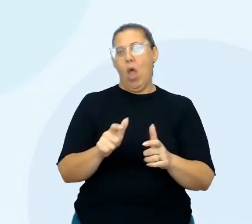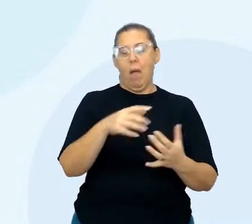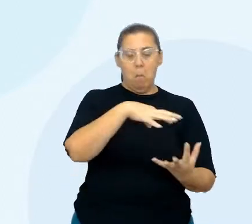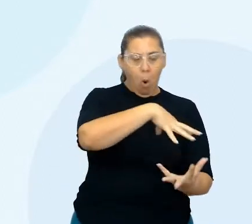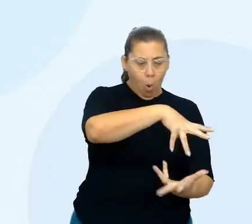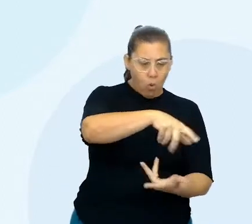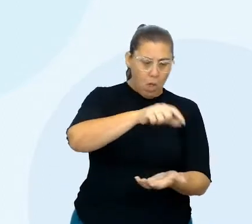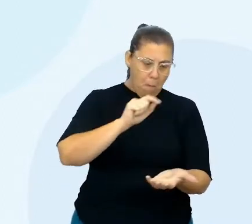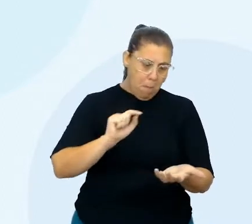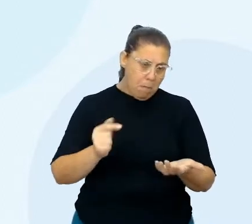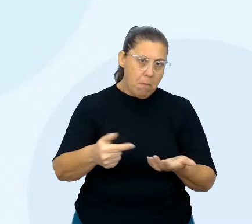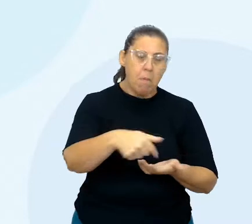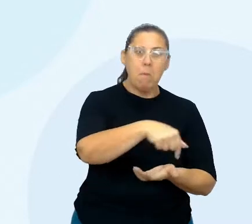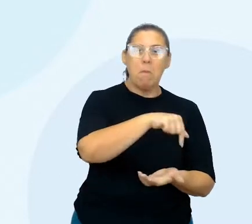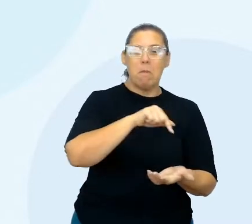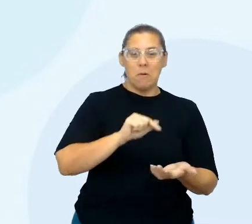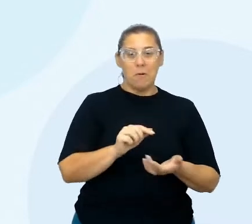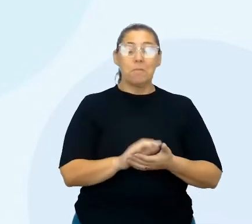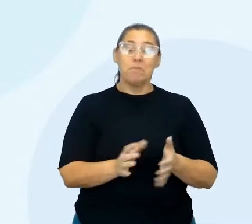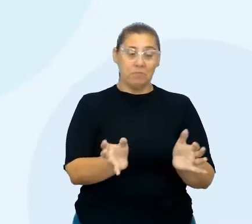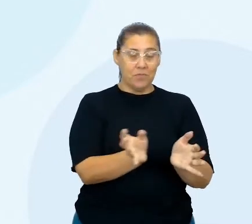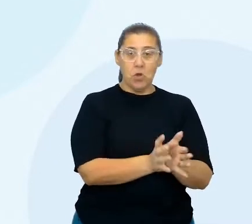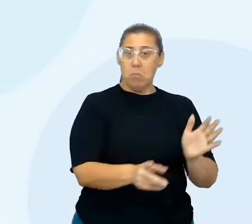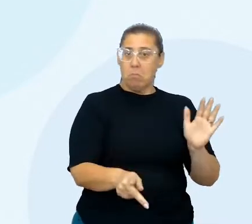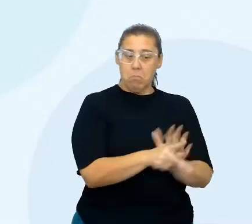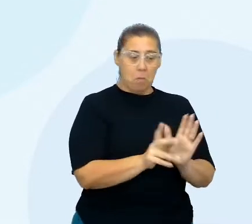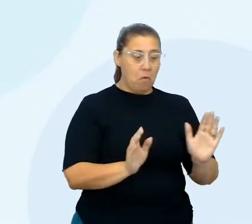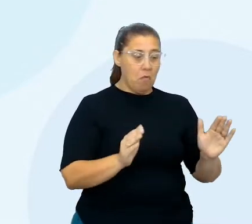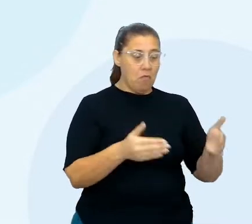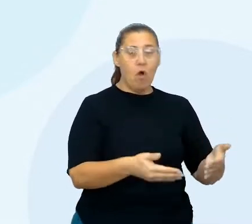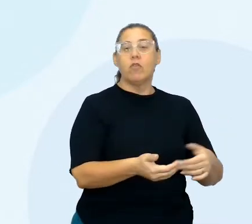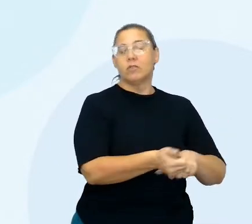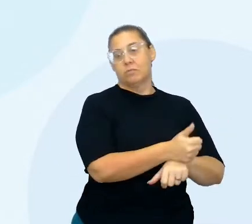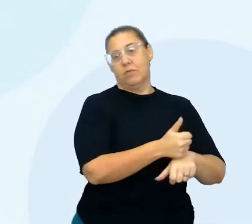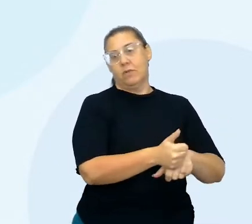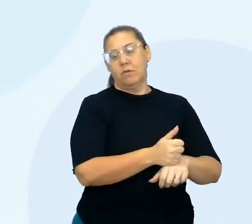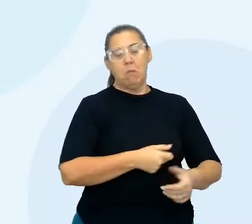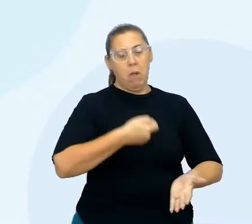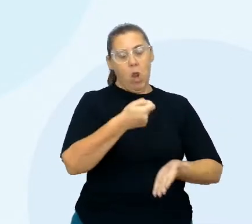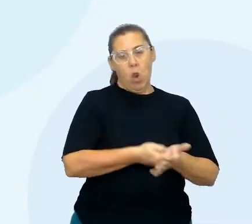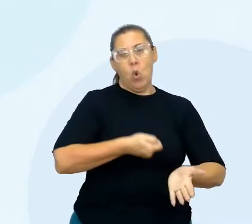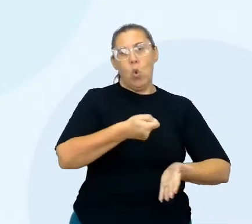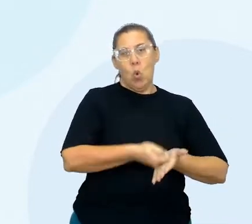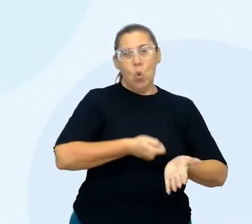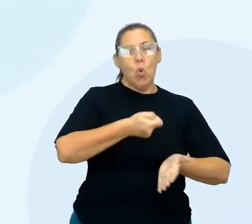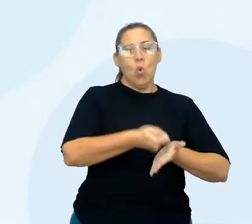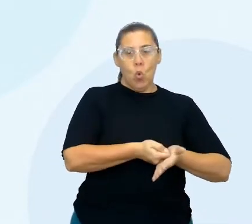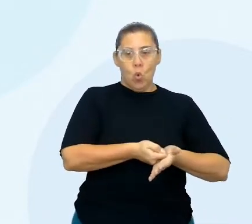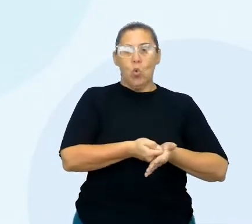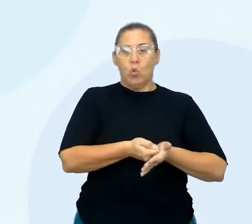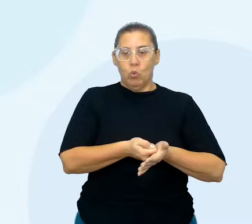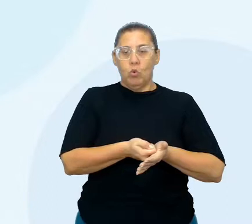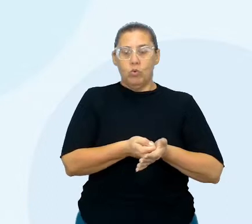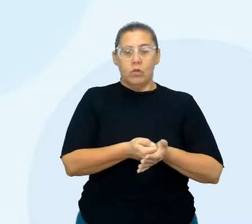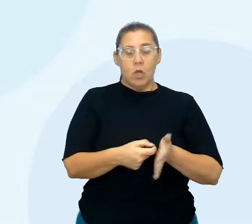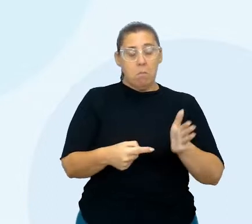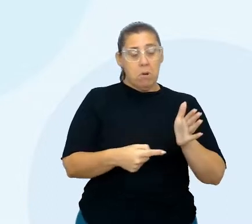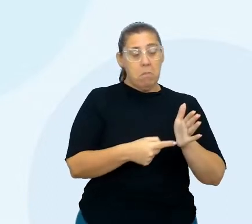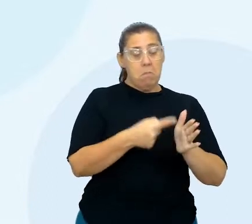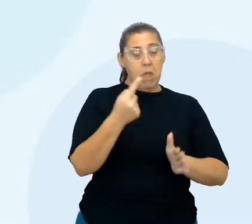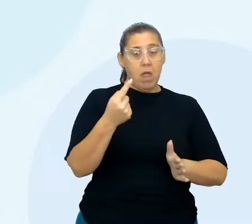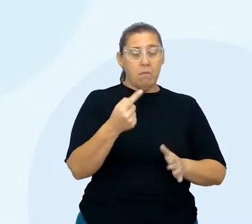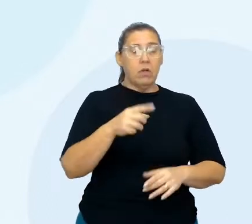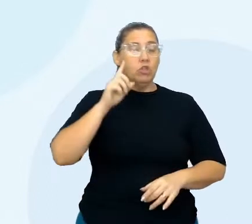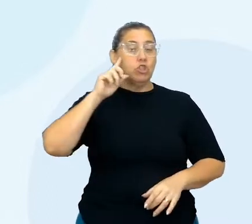celebradas homenagens à classe trabalhadora, surgido a partir das lutas de trabalhadores por mais direitos trabalhistas. O 1º de maio possui